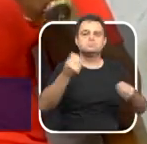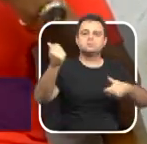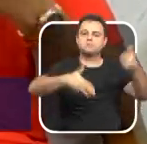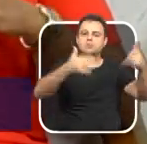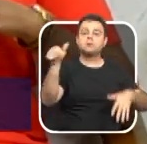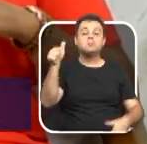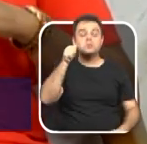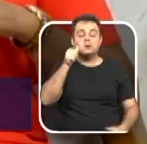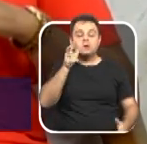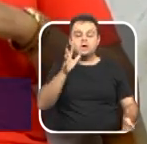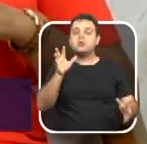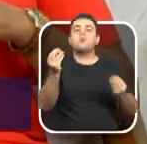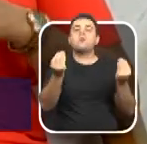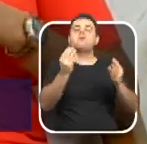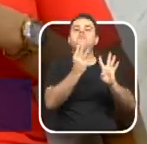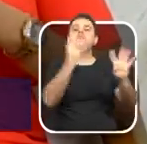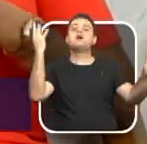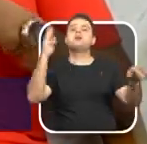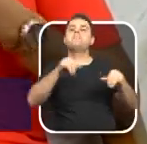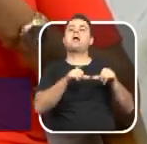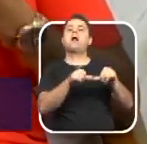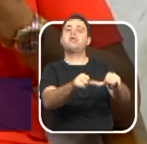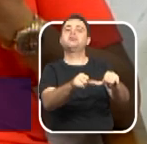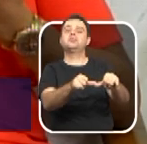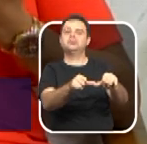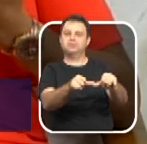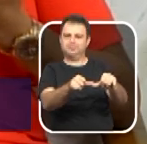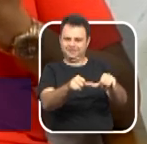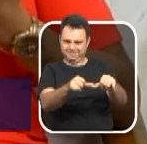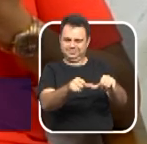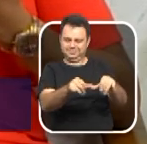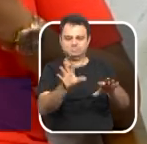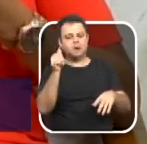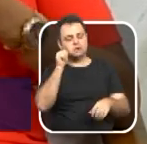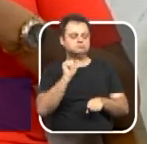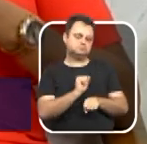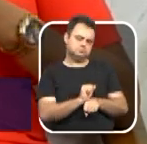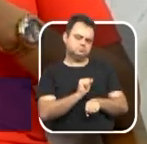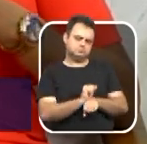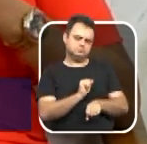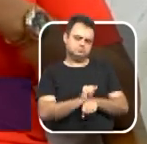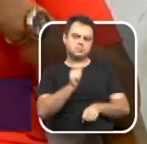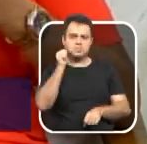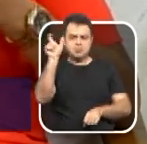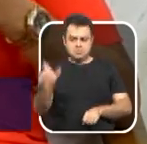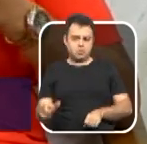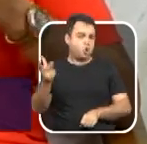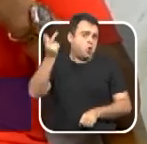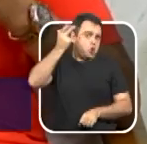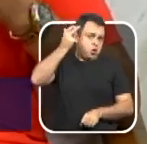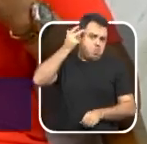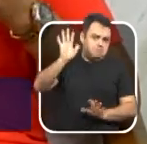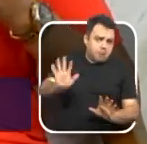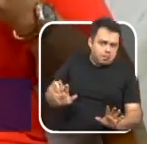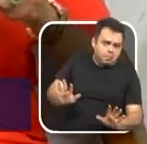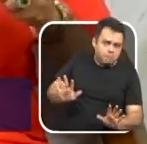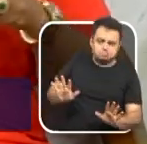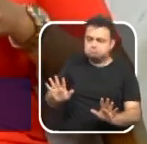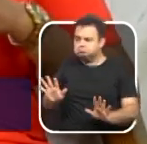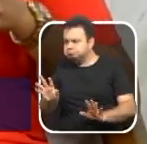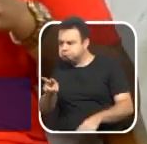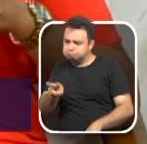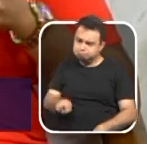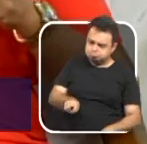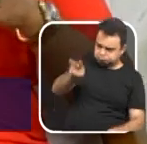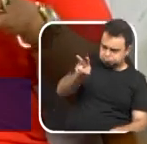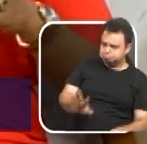é uma pessoa normal, mas existe esse problema sério, né? E ela pediu a cadeira